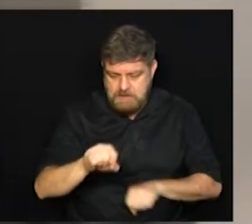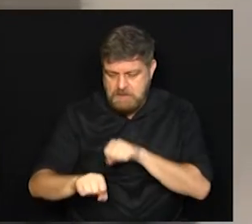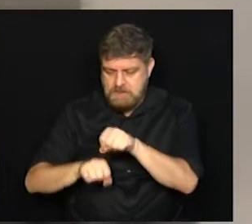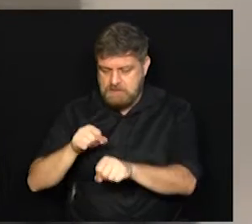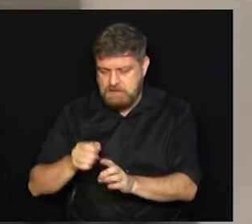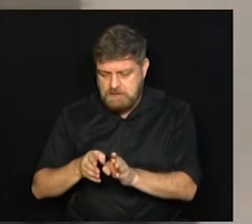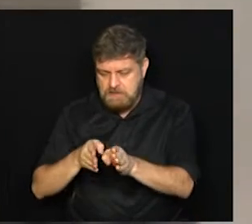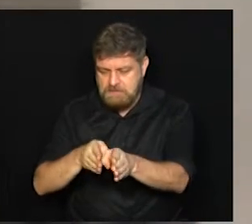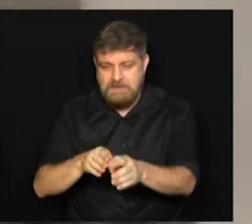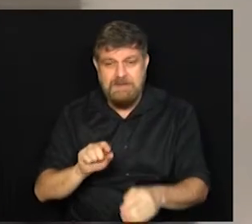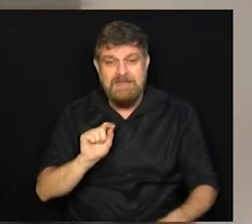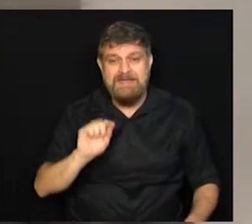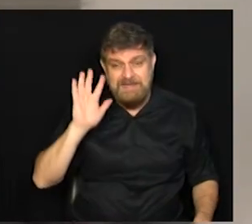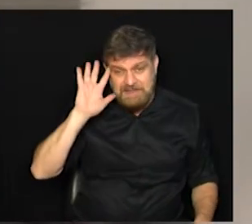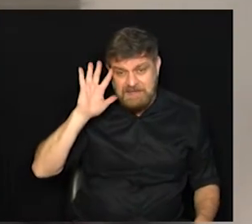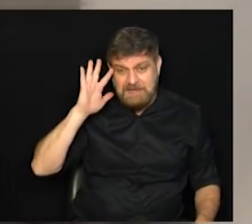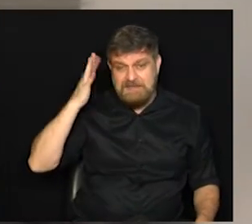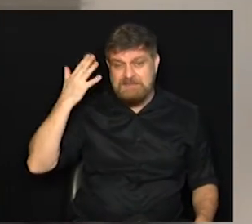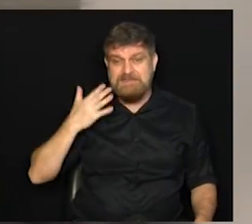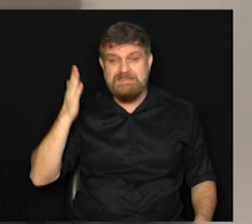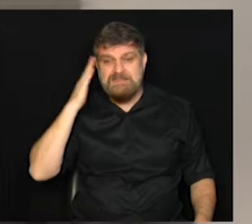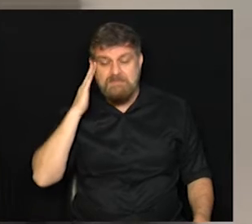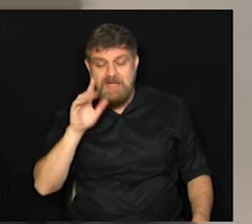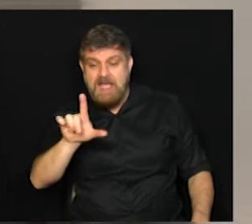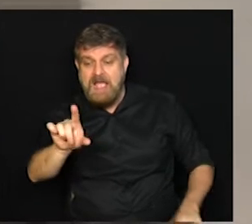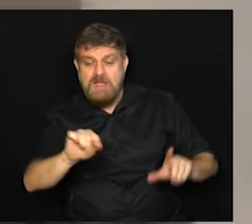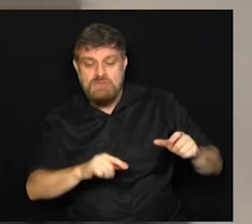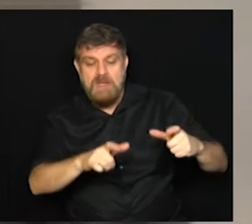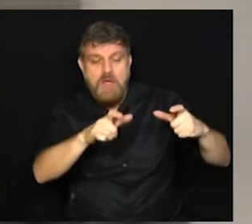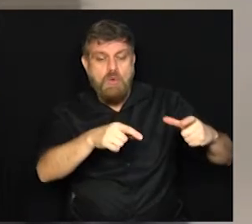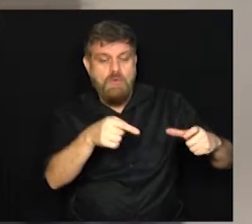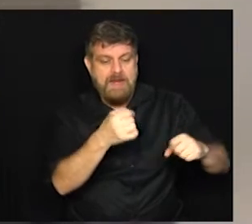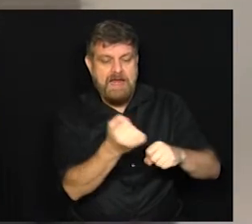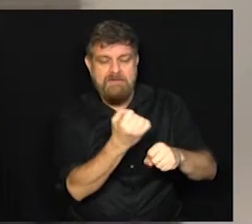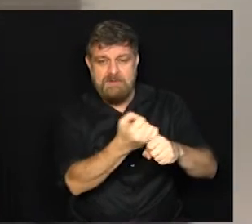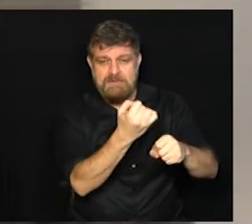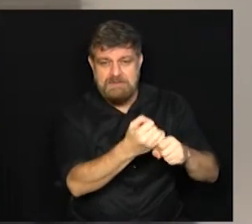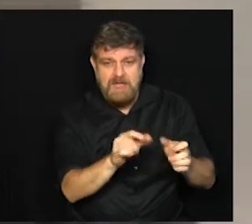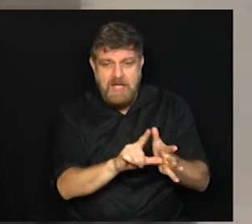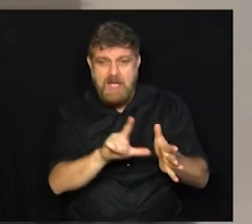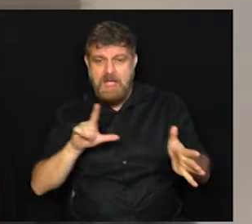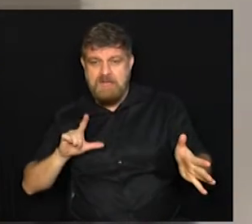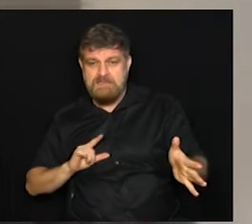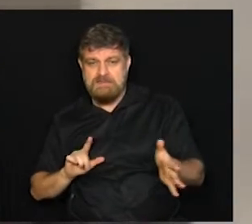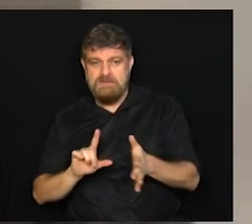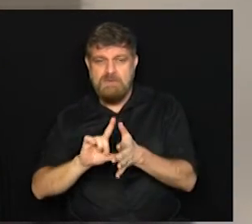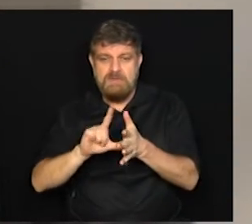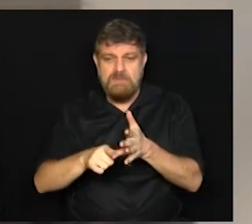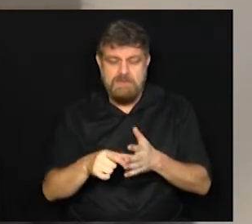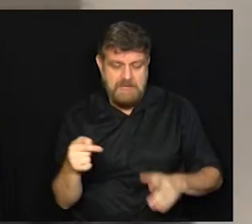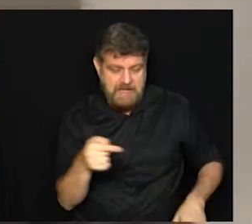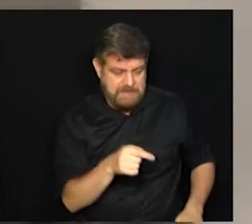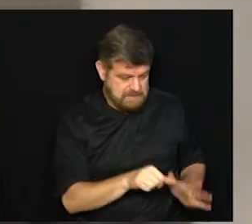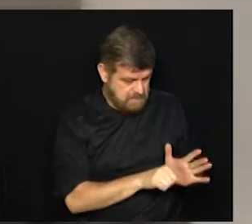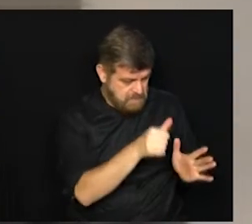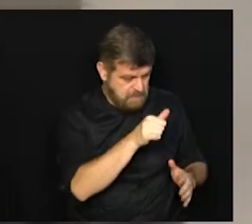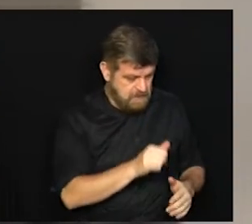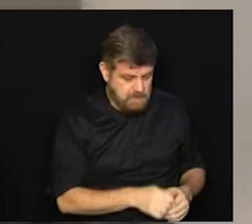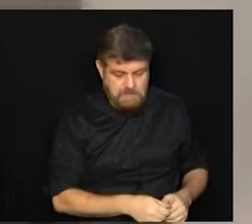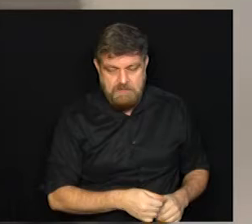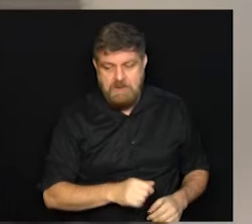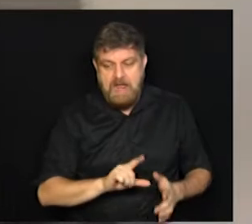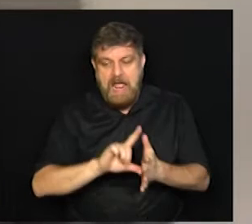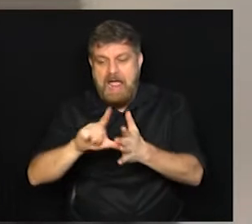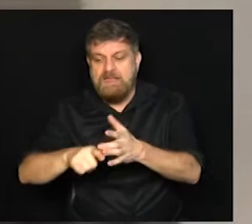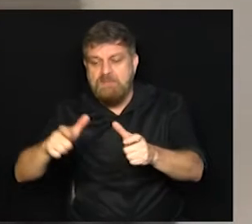as decisões em relação a qual local será feito antes ou depois do outro, né? Essa é uma questão interessante saber